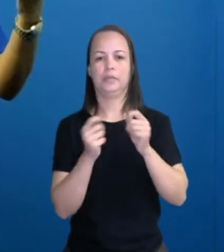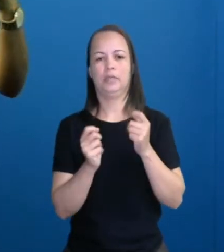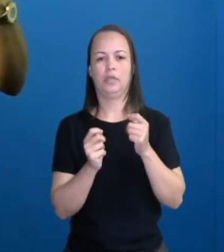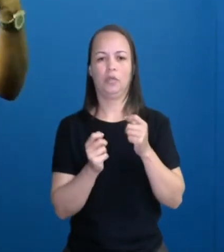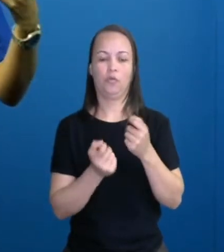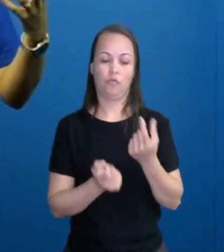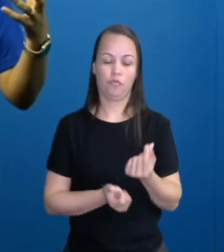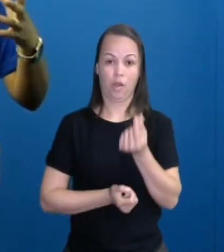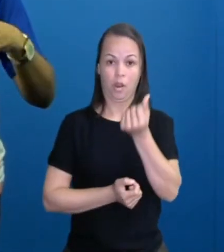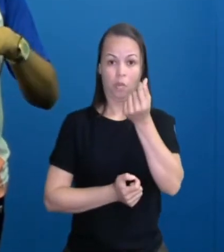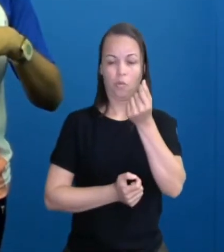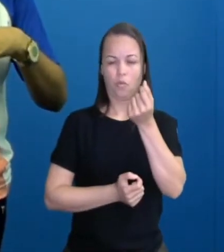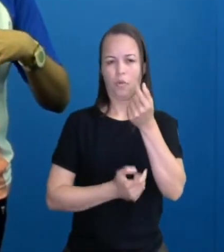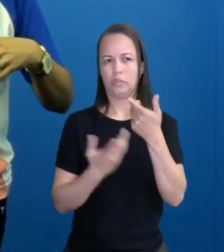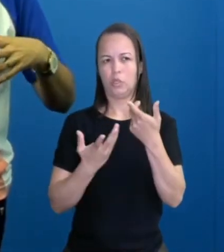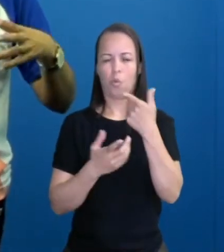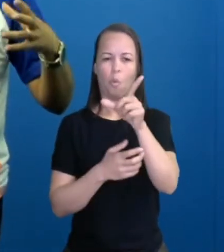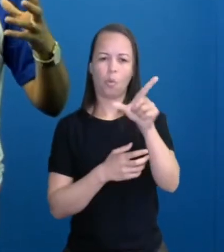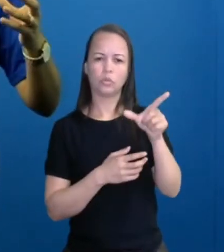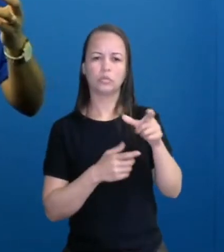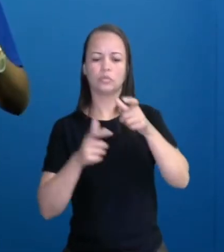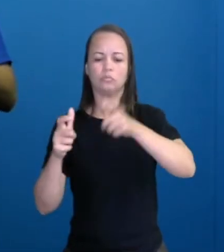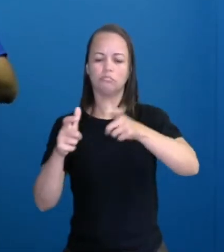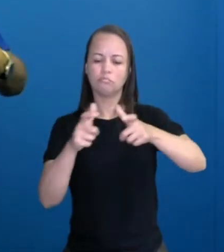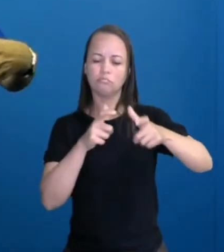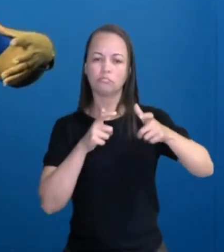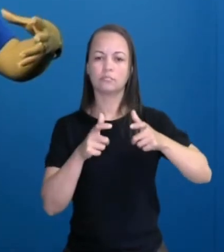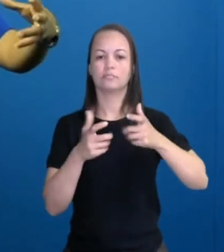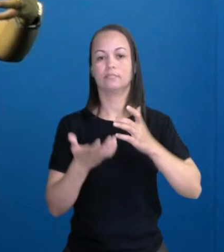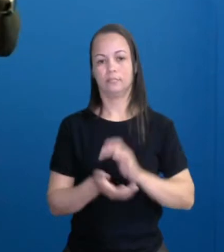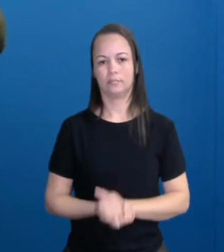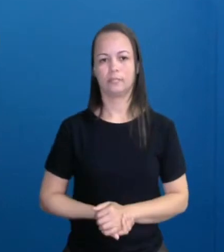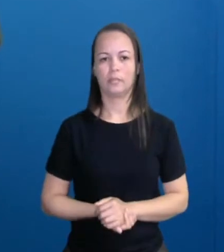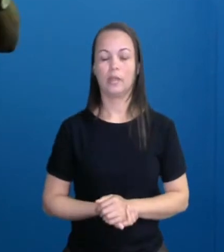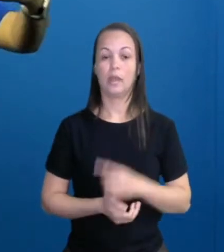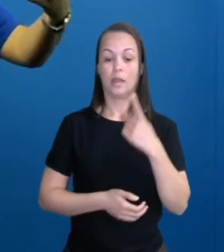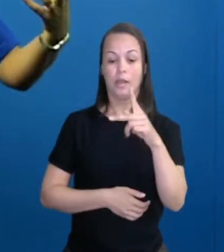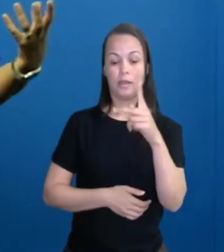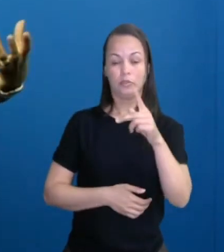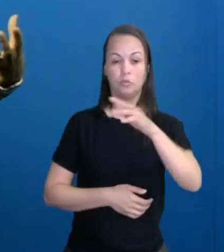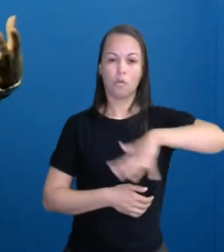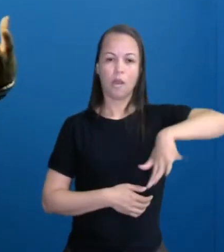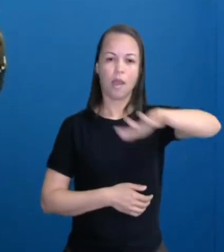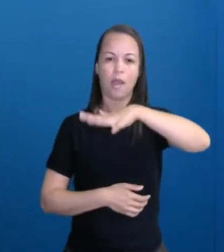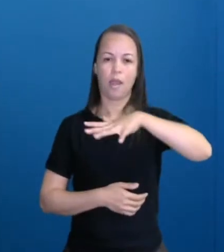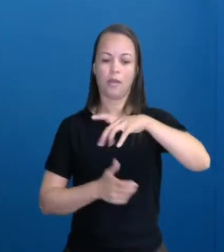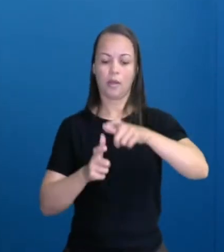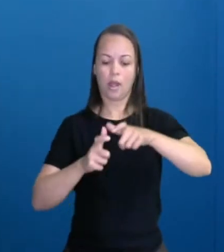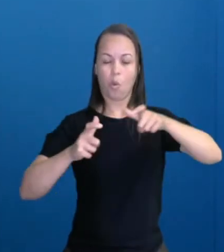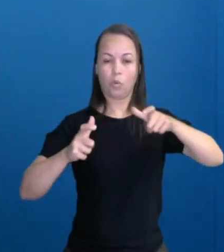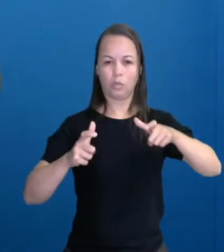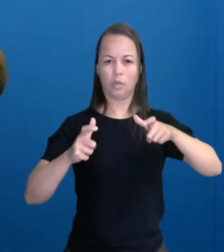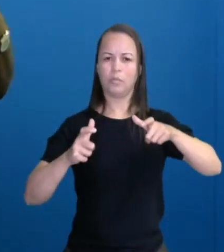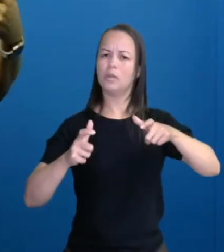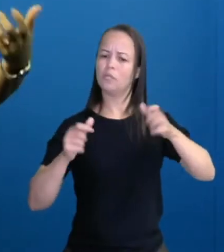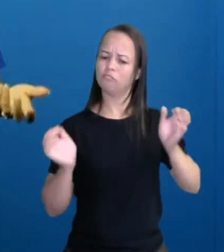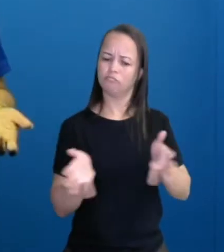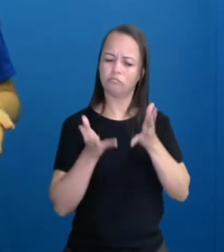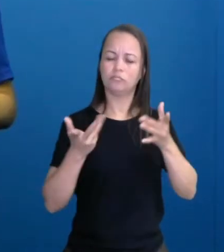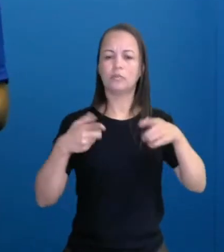além, claro, de outros fatores como localização, mas a sua área, que é o seu tamanho,